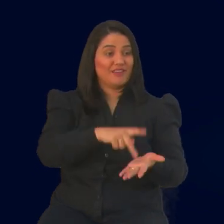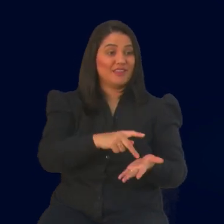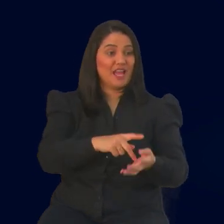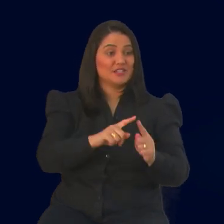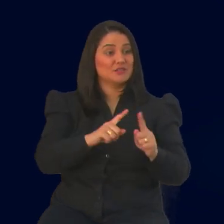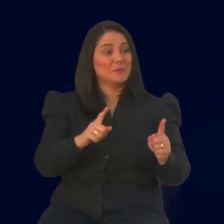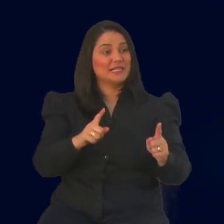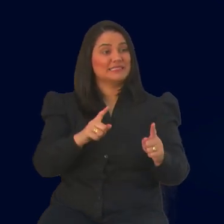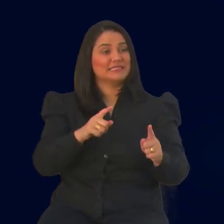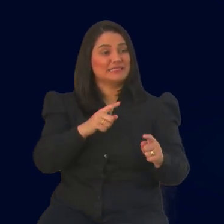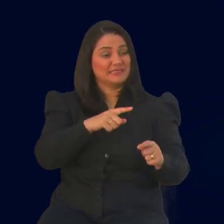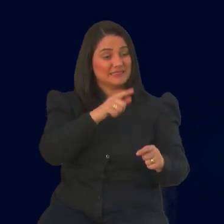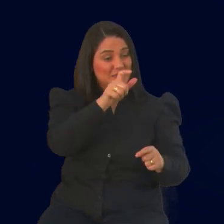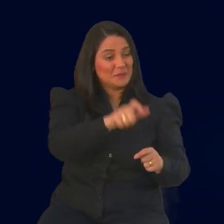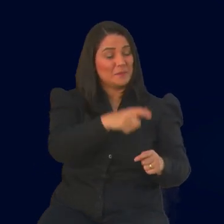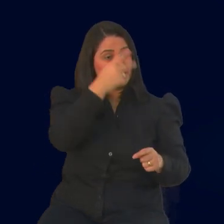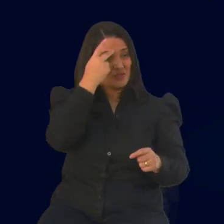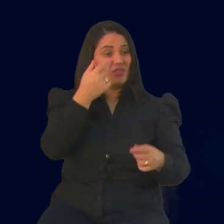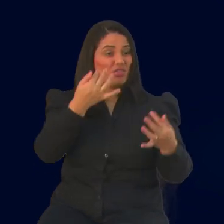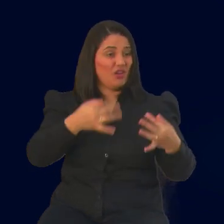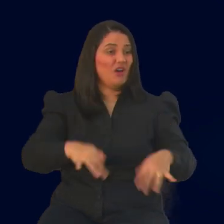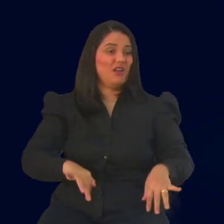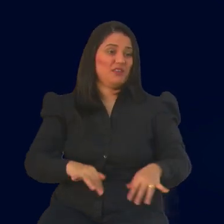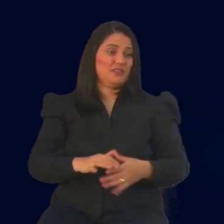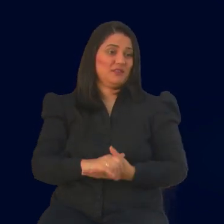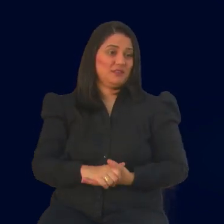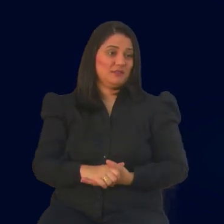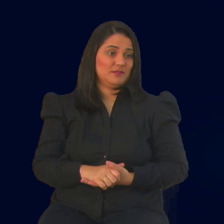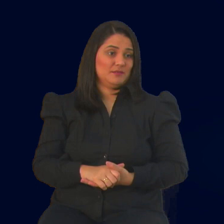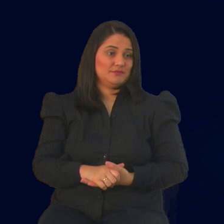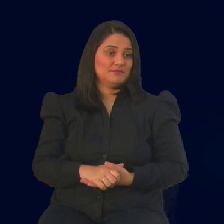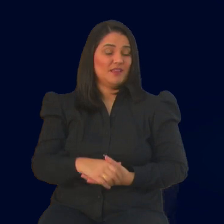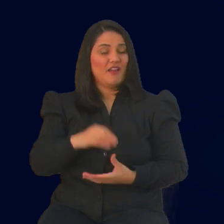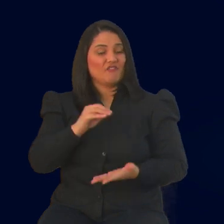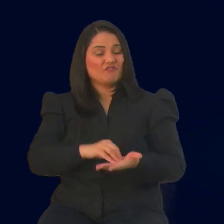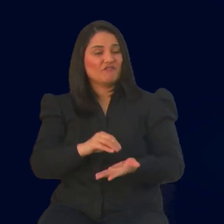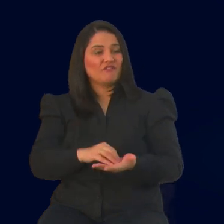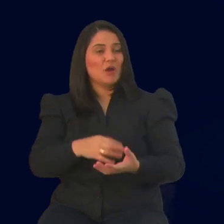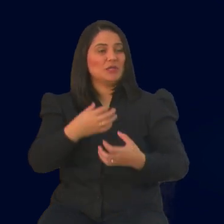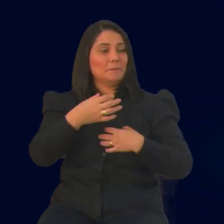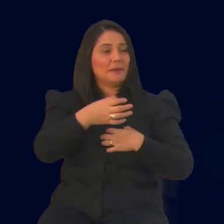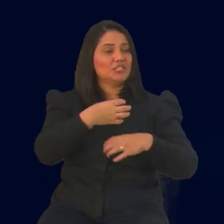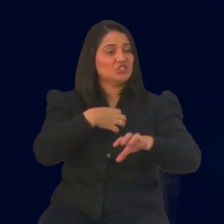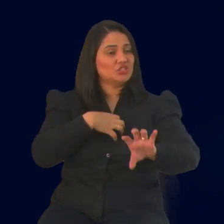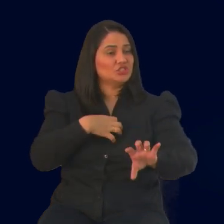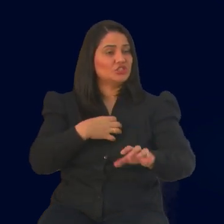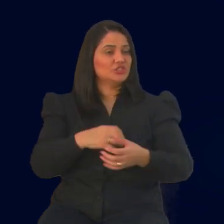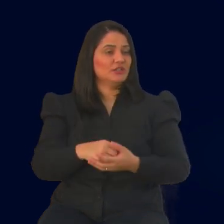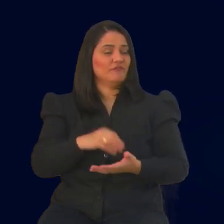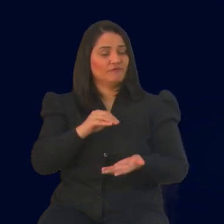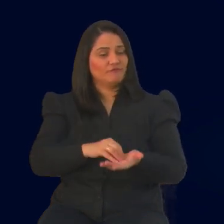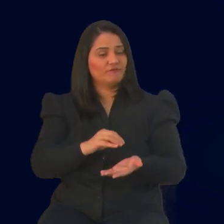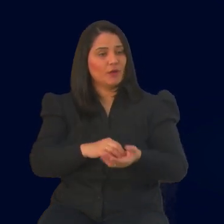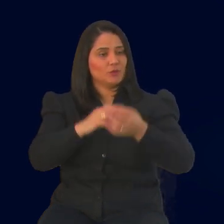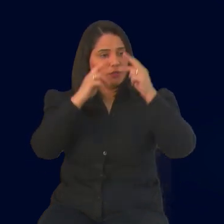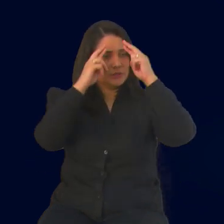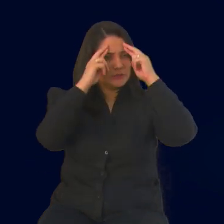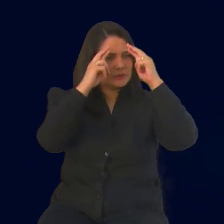Na comunicação agressiva, falta empatia, falta respeito, falta consideração pelo